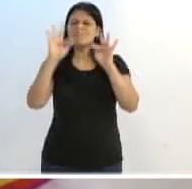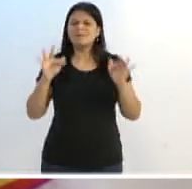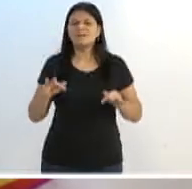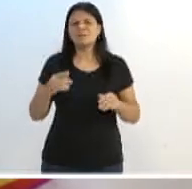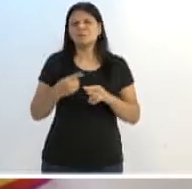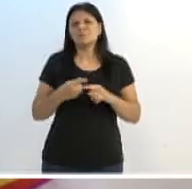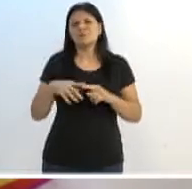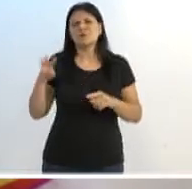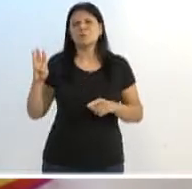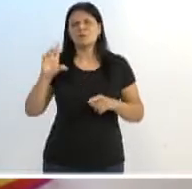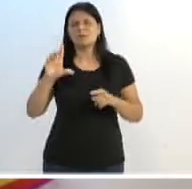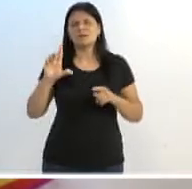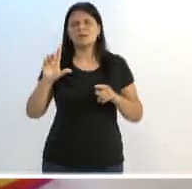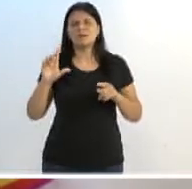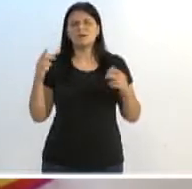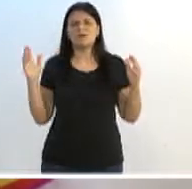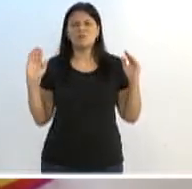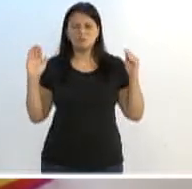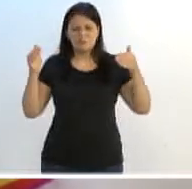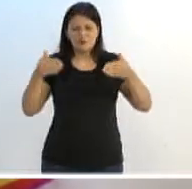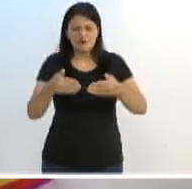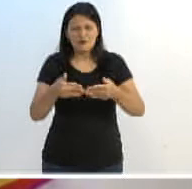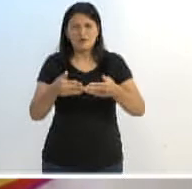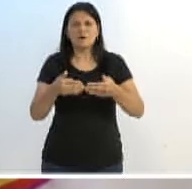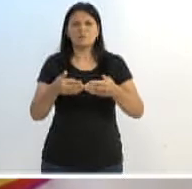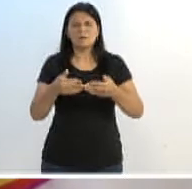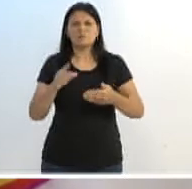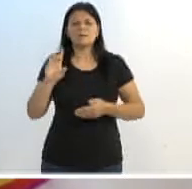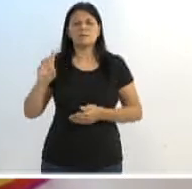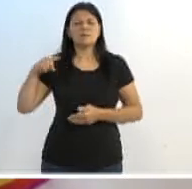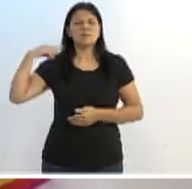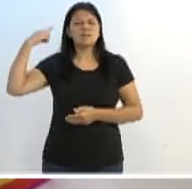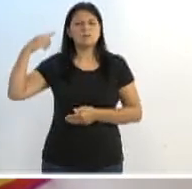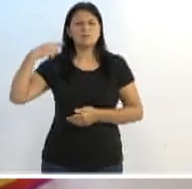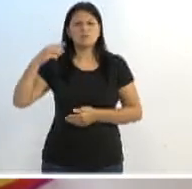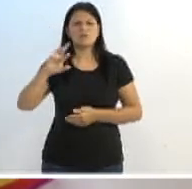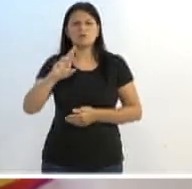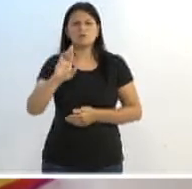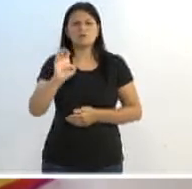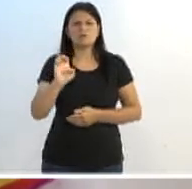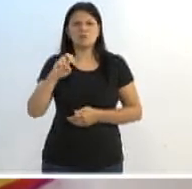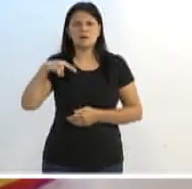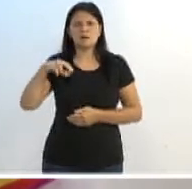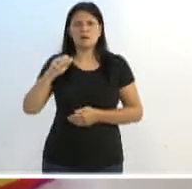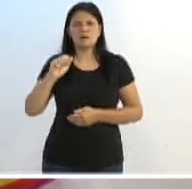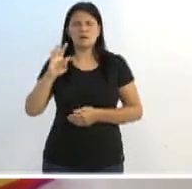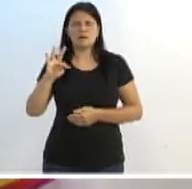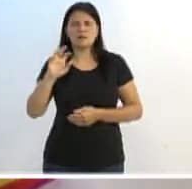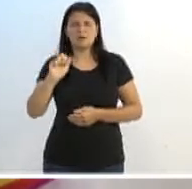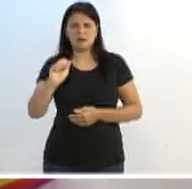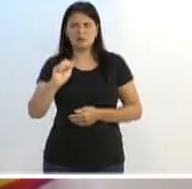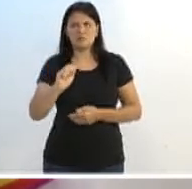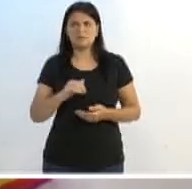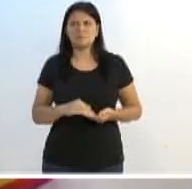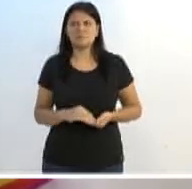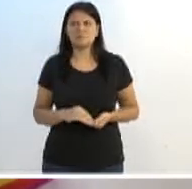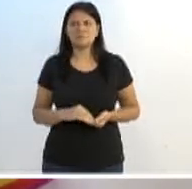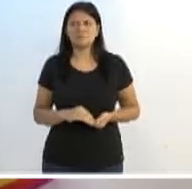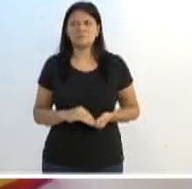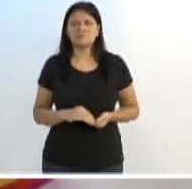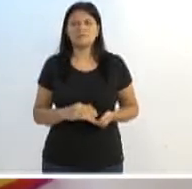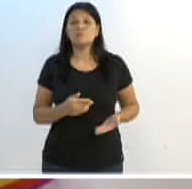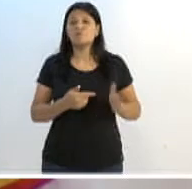sendo olhada através da nossa deputada federal, Renata Abreu. Obrigada, agora eu passo a outra imagem,